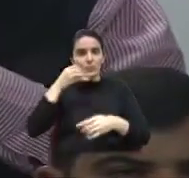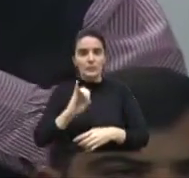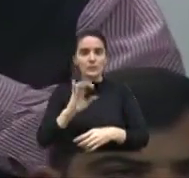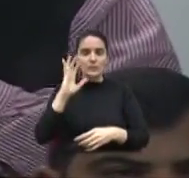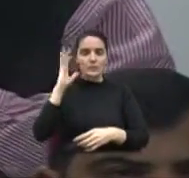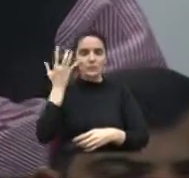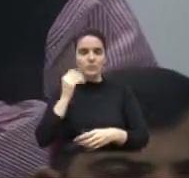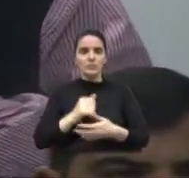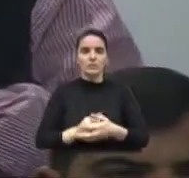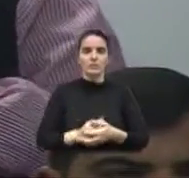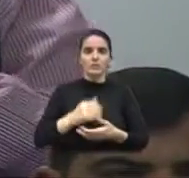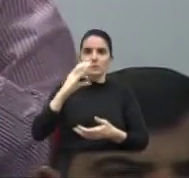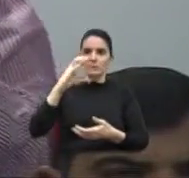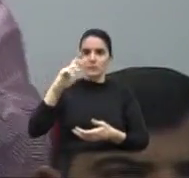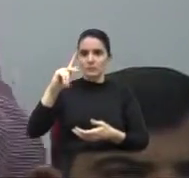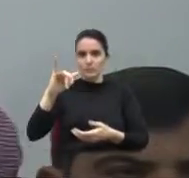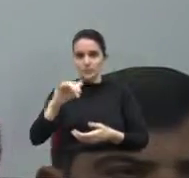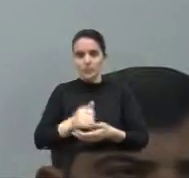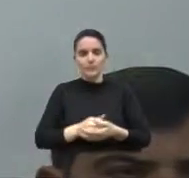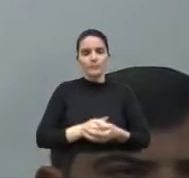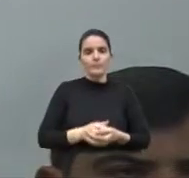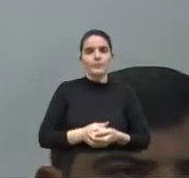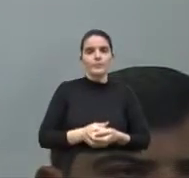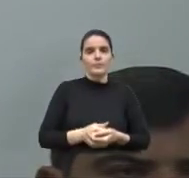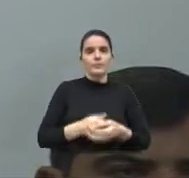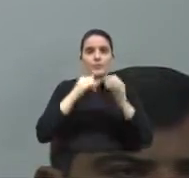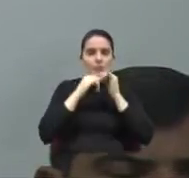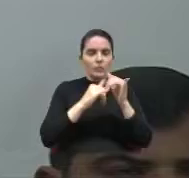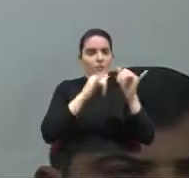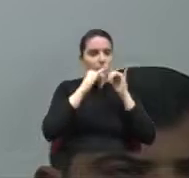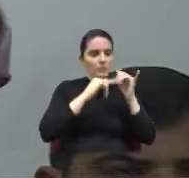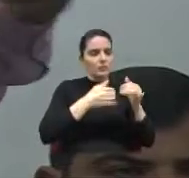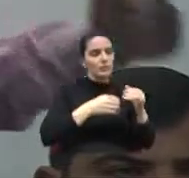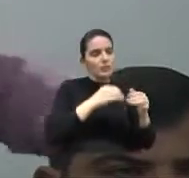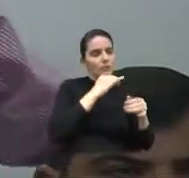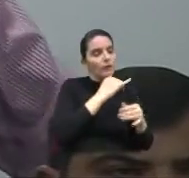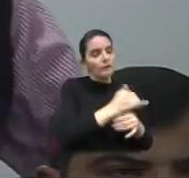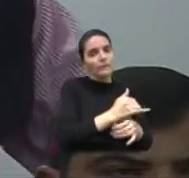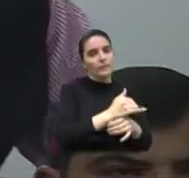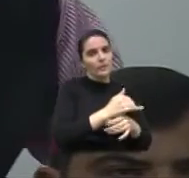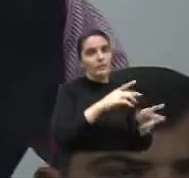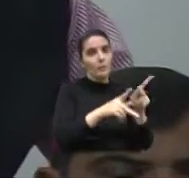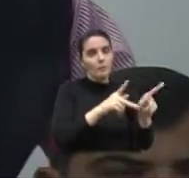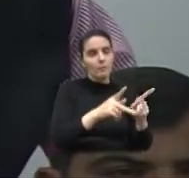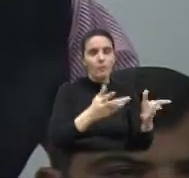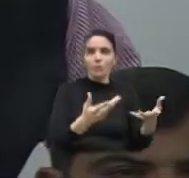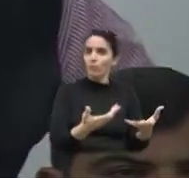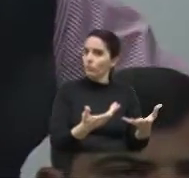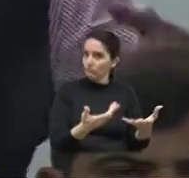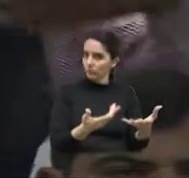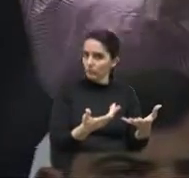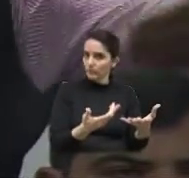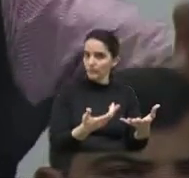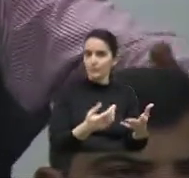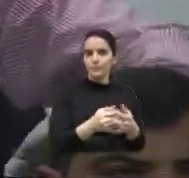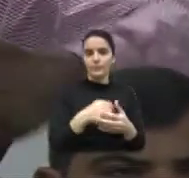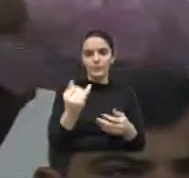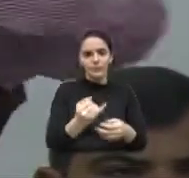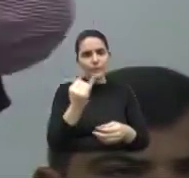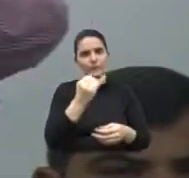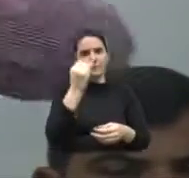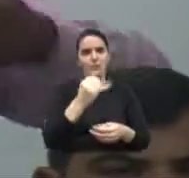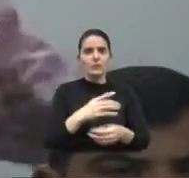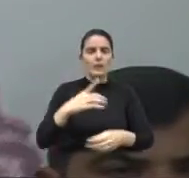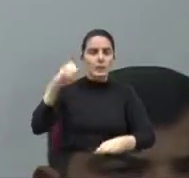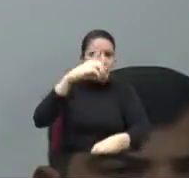nos munícipes, não só de pagamento de impostos, essa propaganda que chega no munícipe com relação a dengue